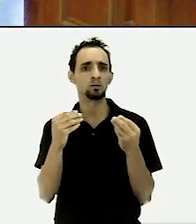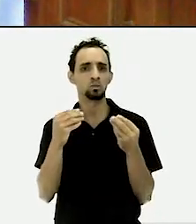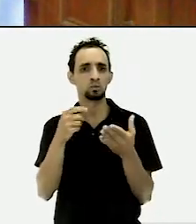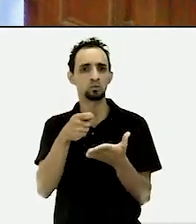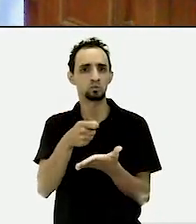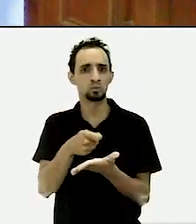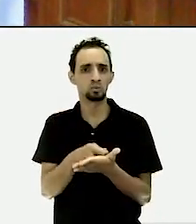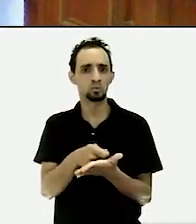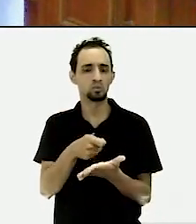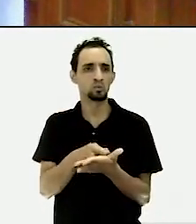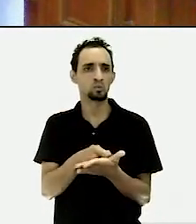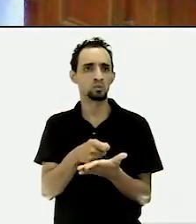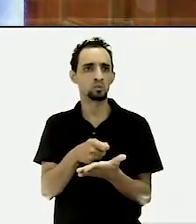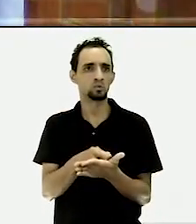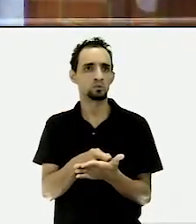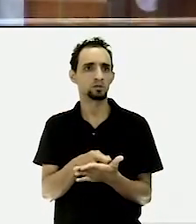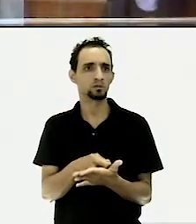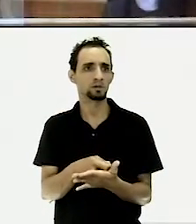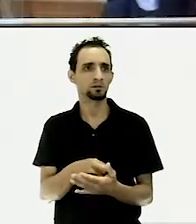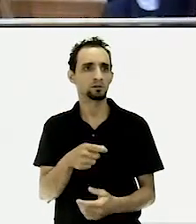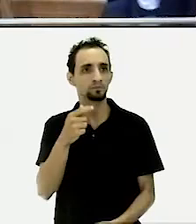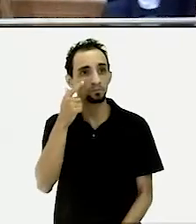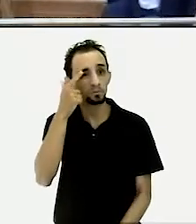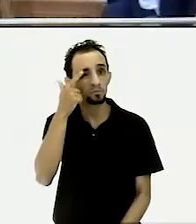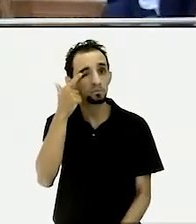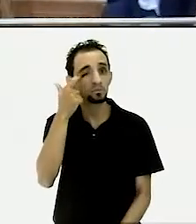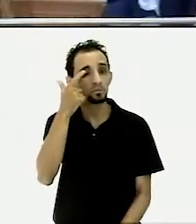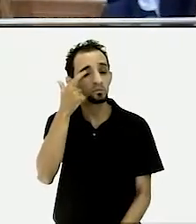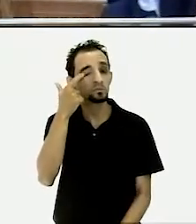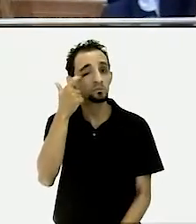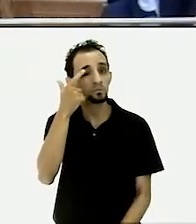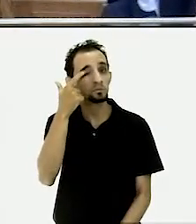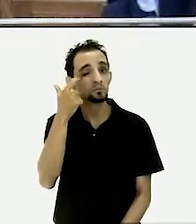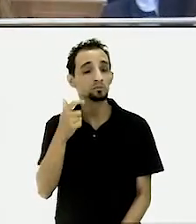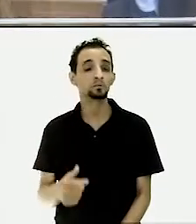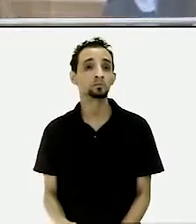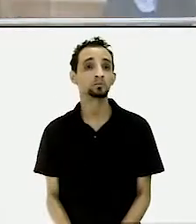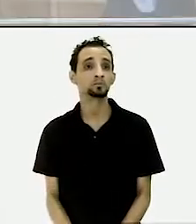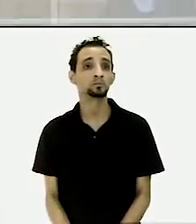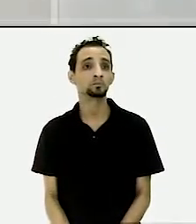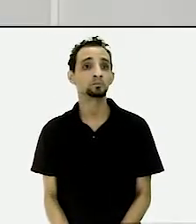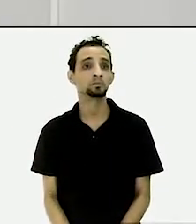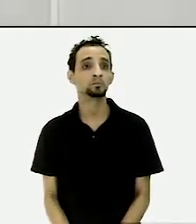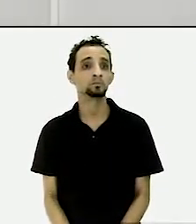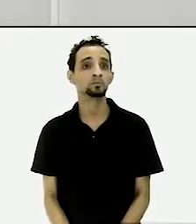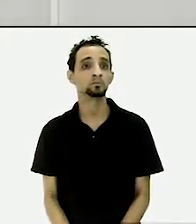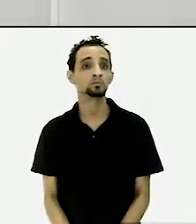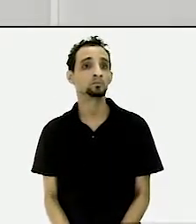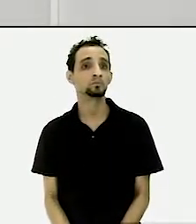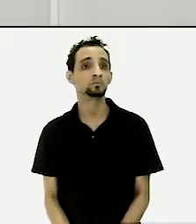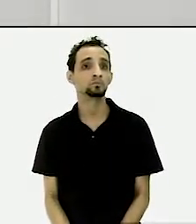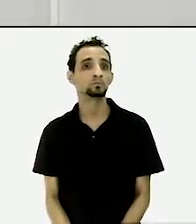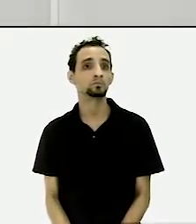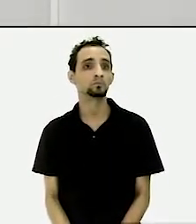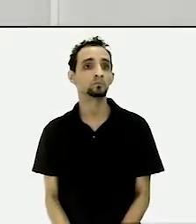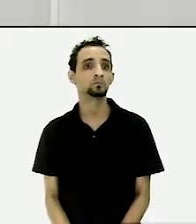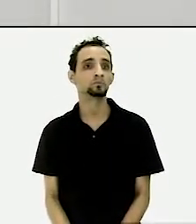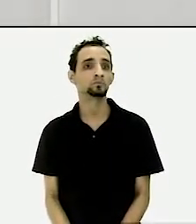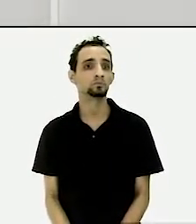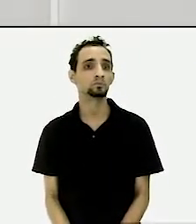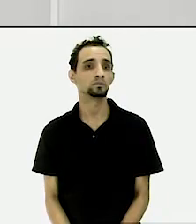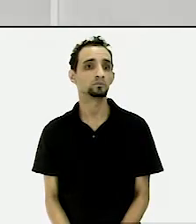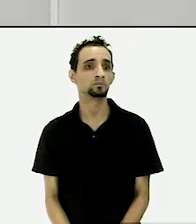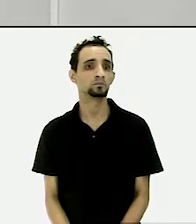dessa casa, estamos sempre à disposição. Só para completar, seu presidente, Natália, agradecer a presença de vocês,